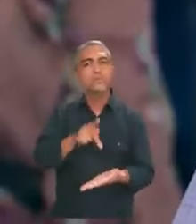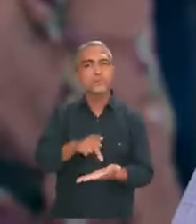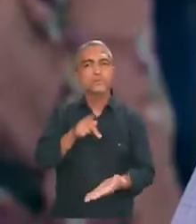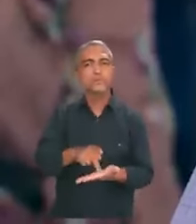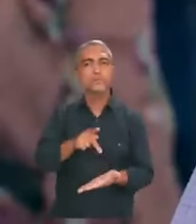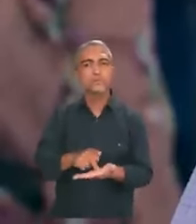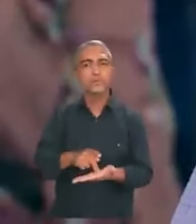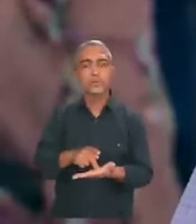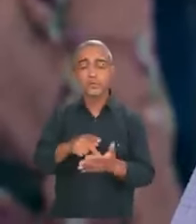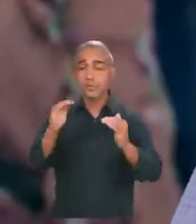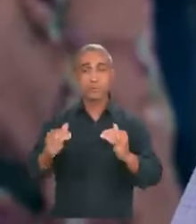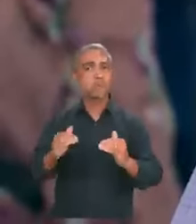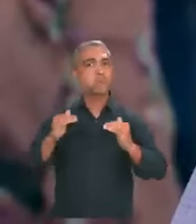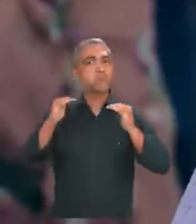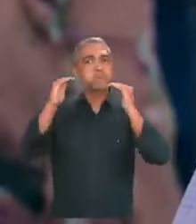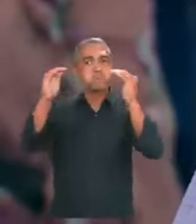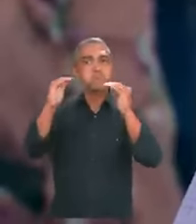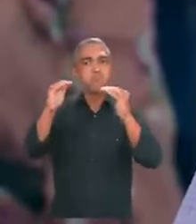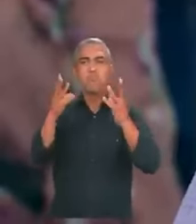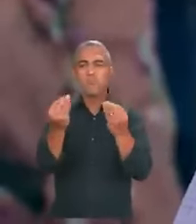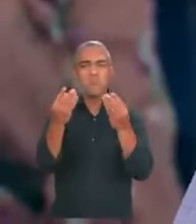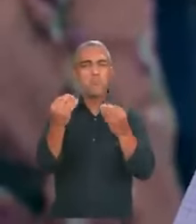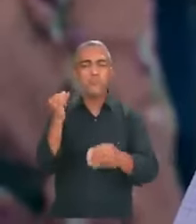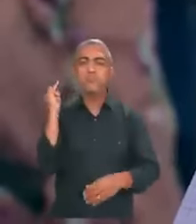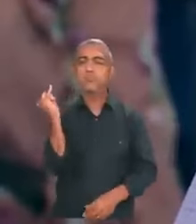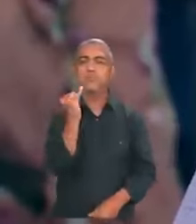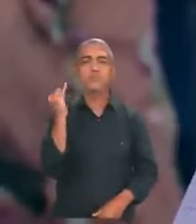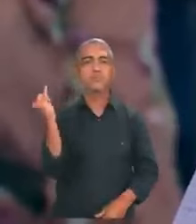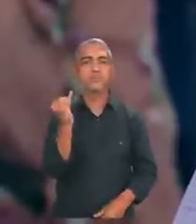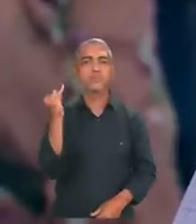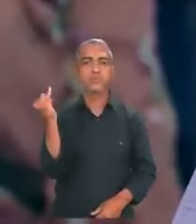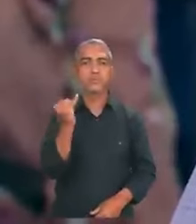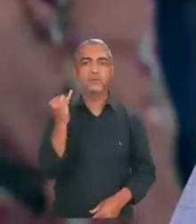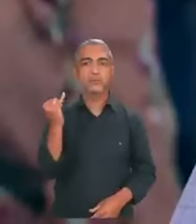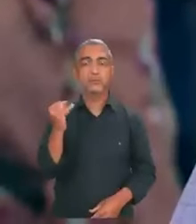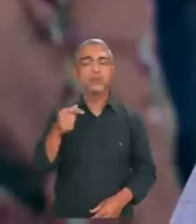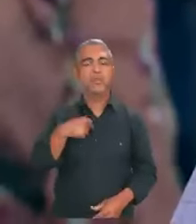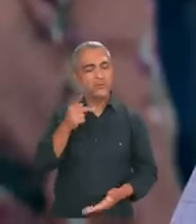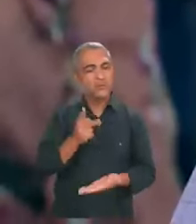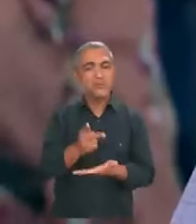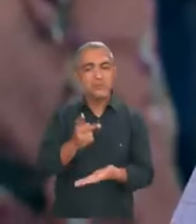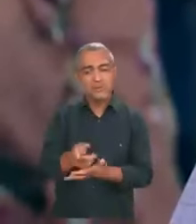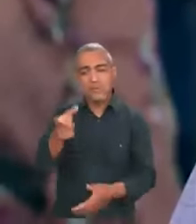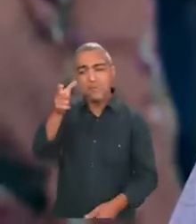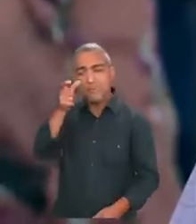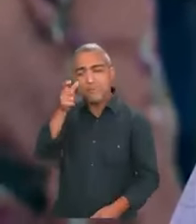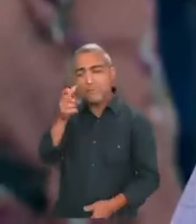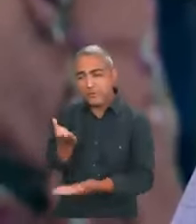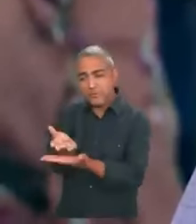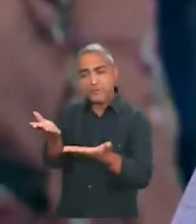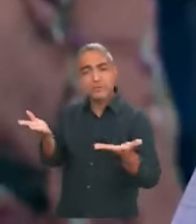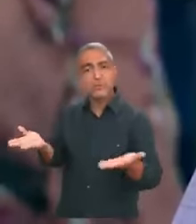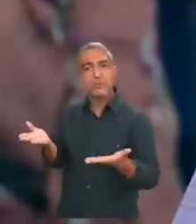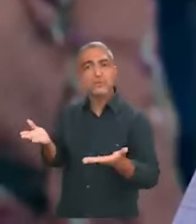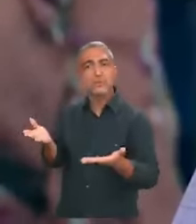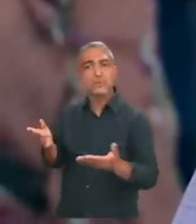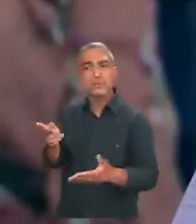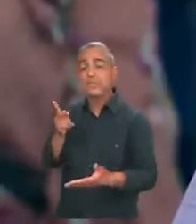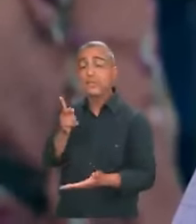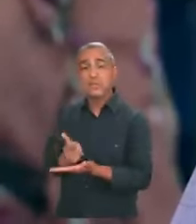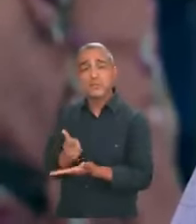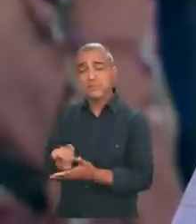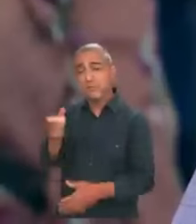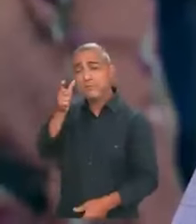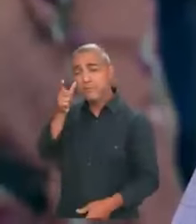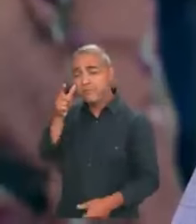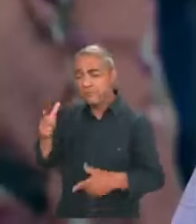proporção gigantesca eu sempre ouvi eh sobre você sempre você foi a referência do hoje você vai até falar pra